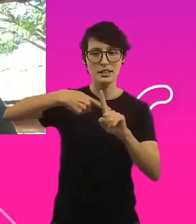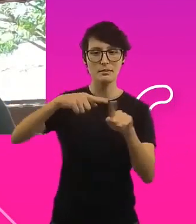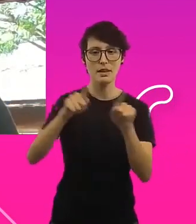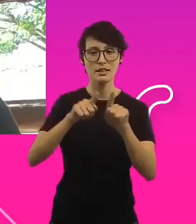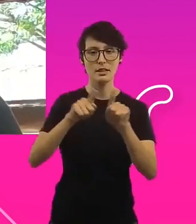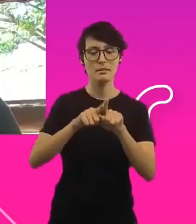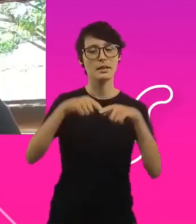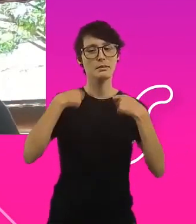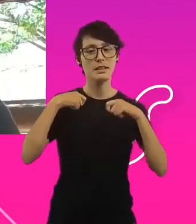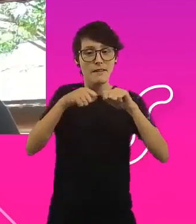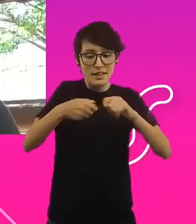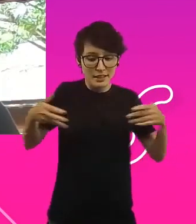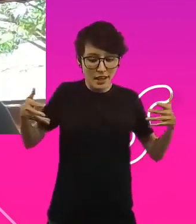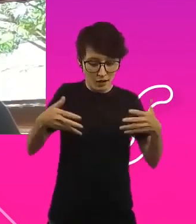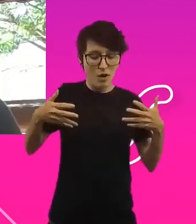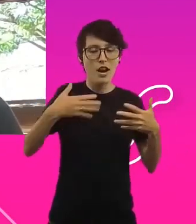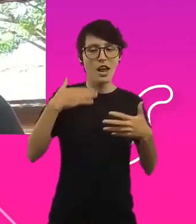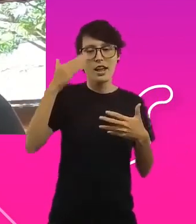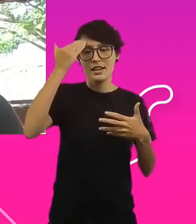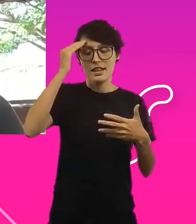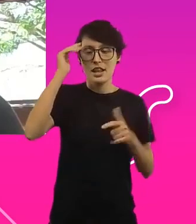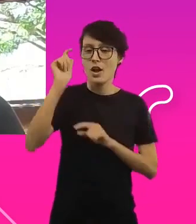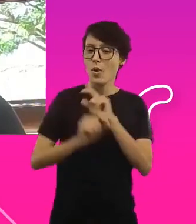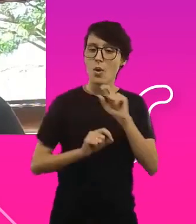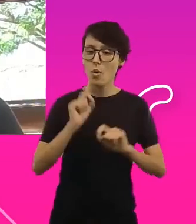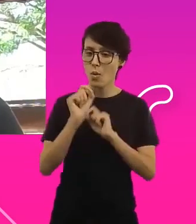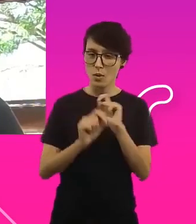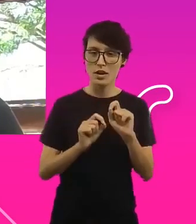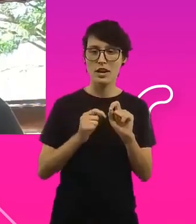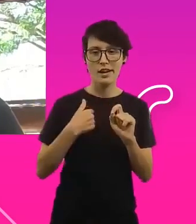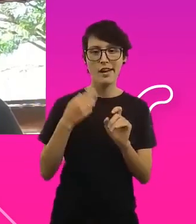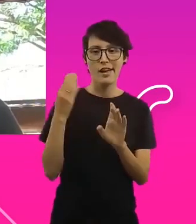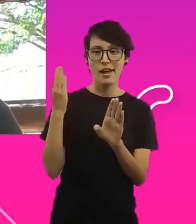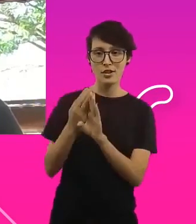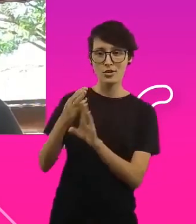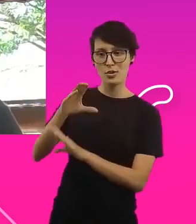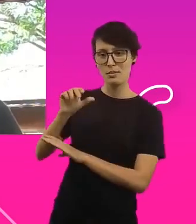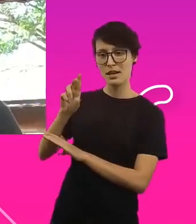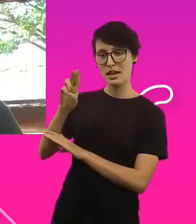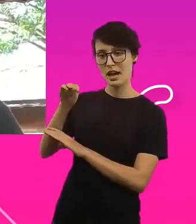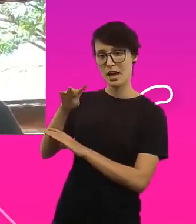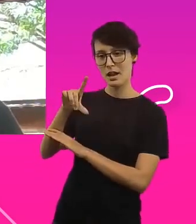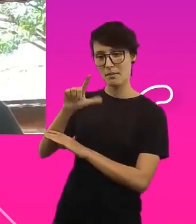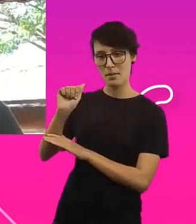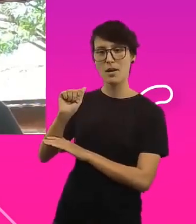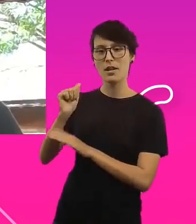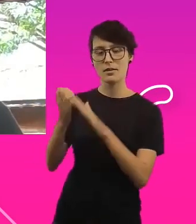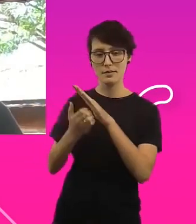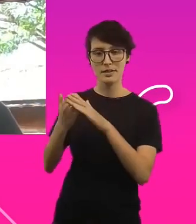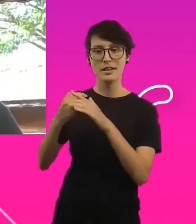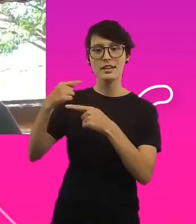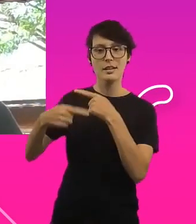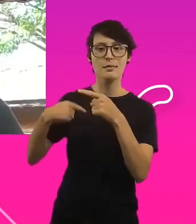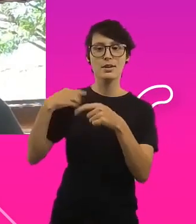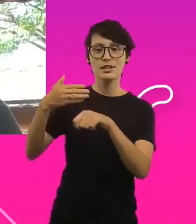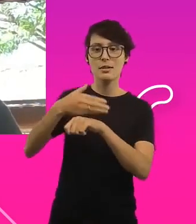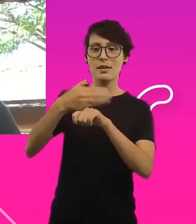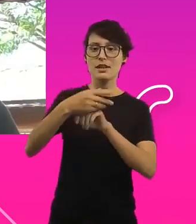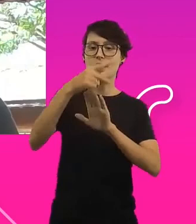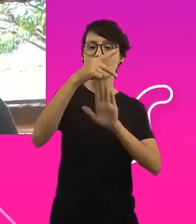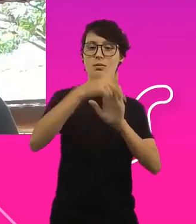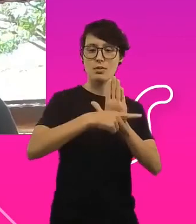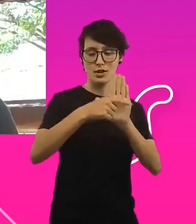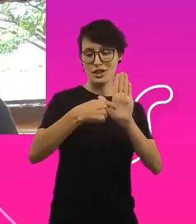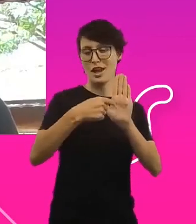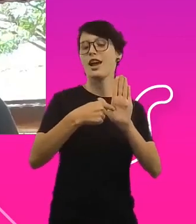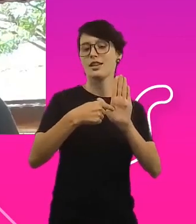fazer agora é entender que eu descobri que a Carambola era uma empresa de impacto social quando eu passei pelo programa da Folha, mas isso